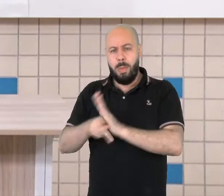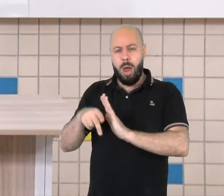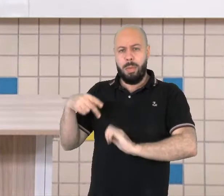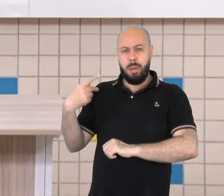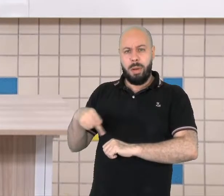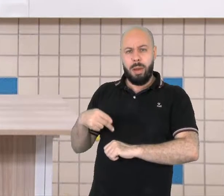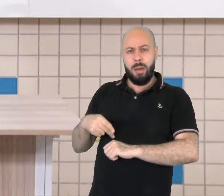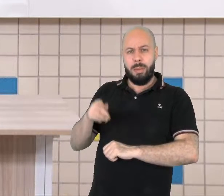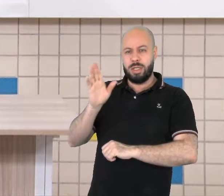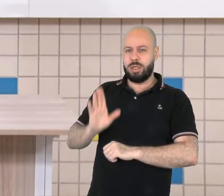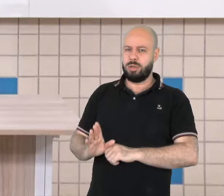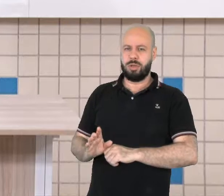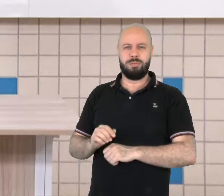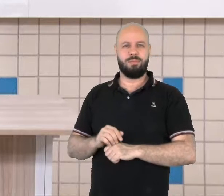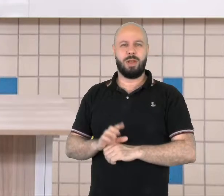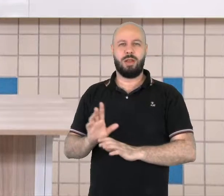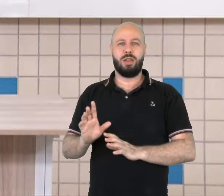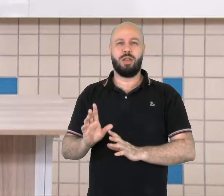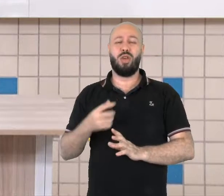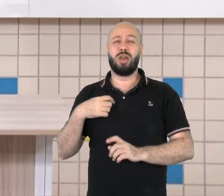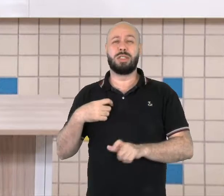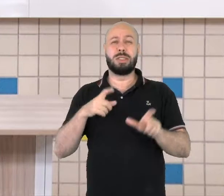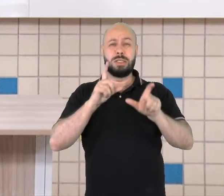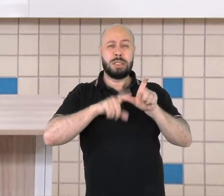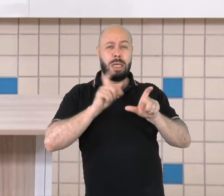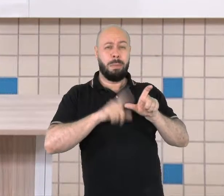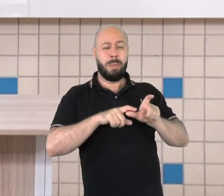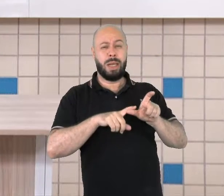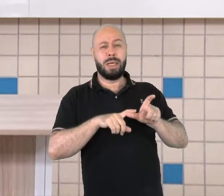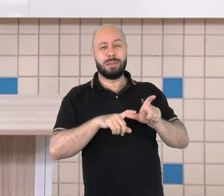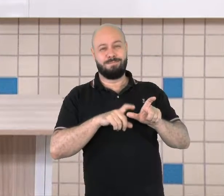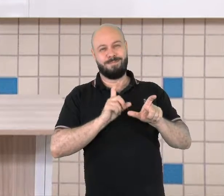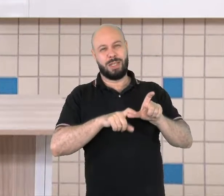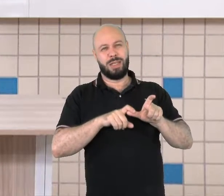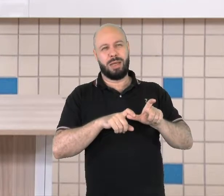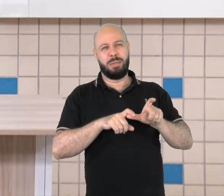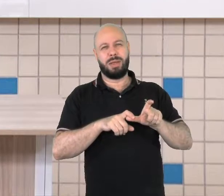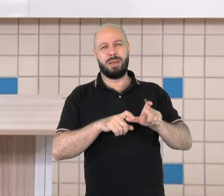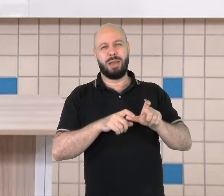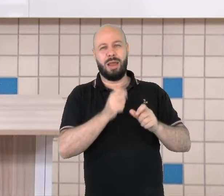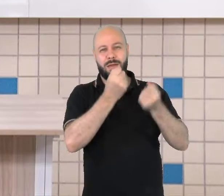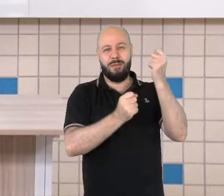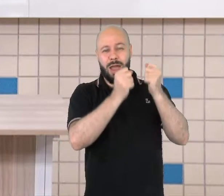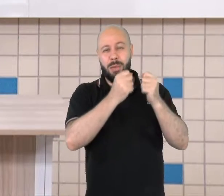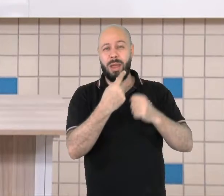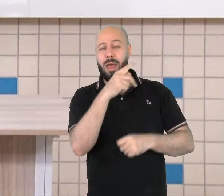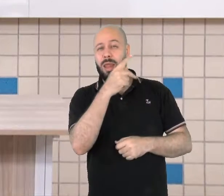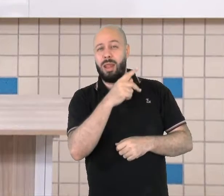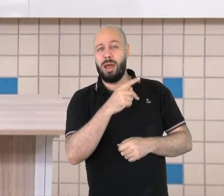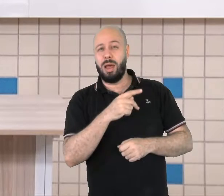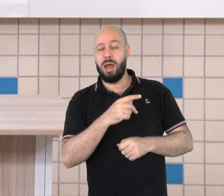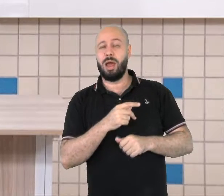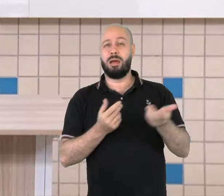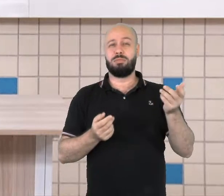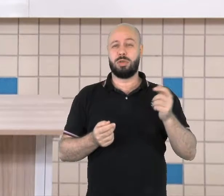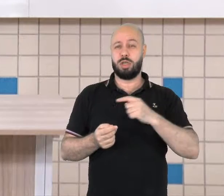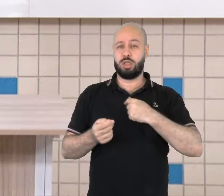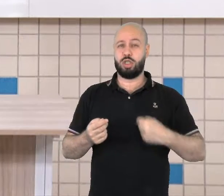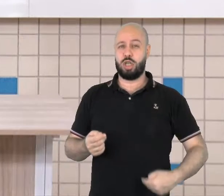quê? O carro, nós somos reféns de fábricas europeias, chinesas,